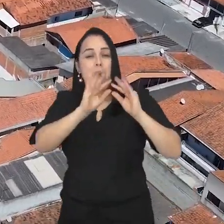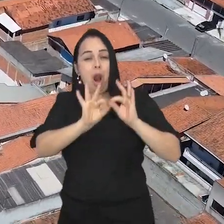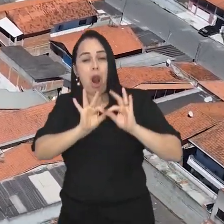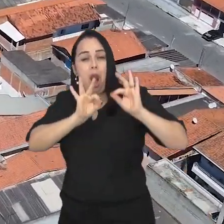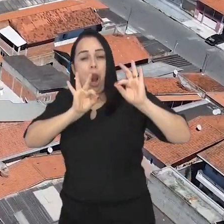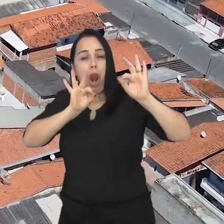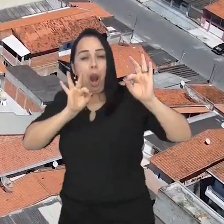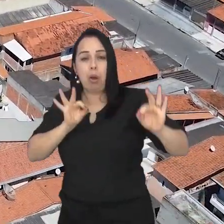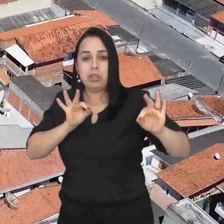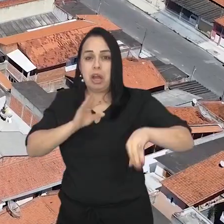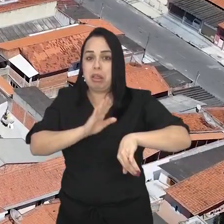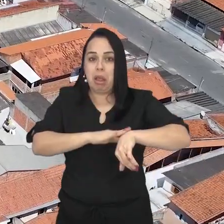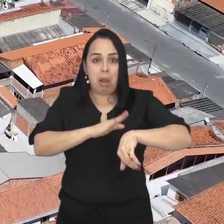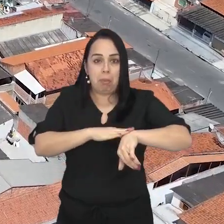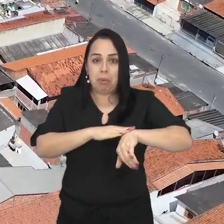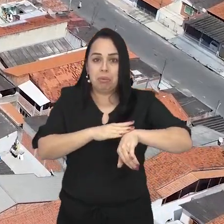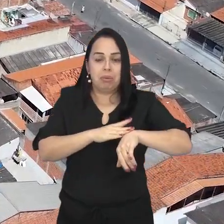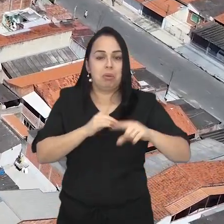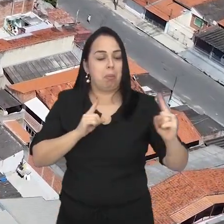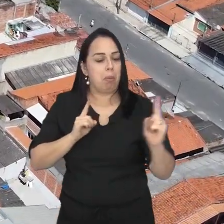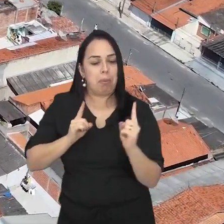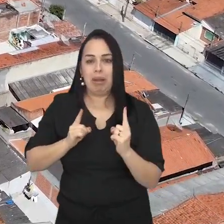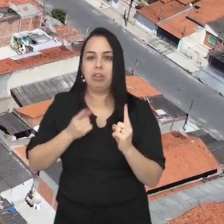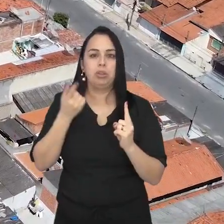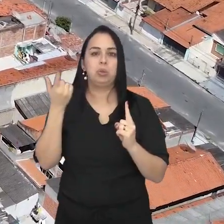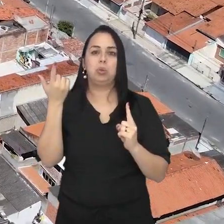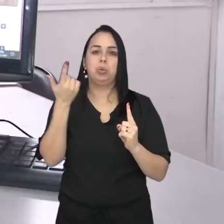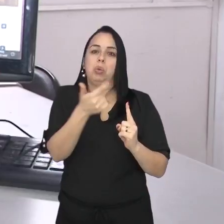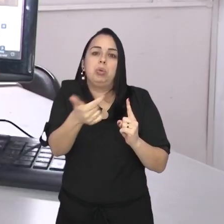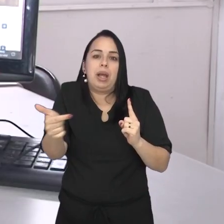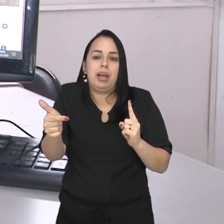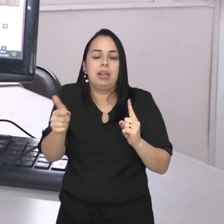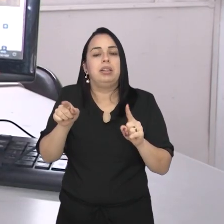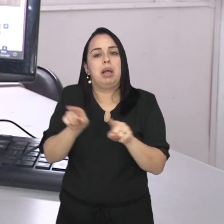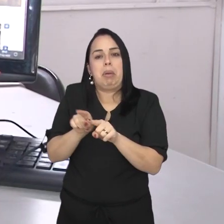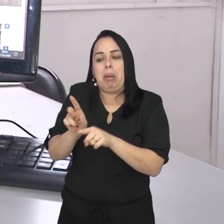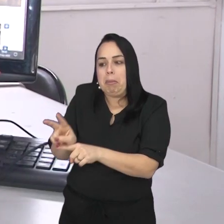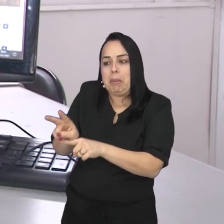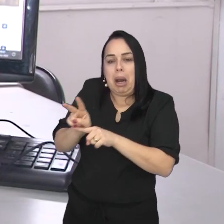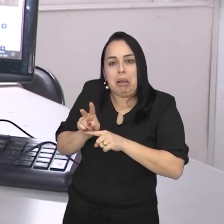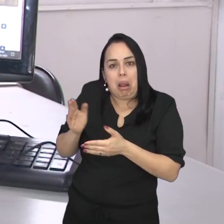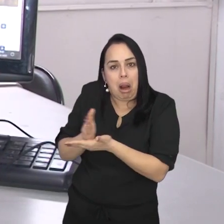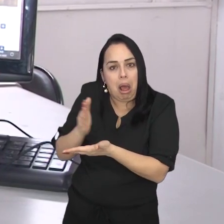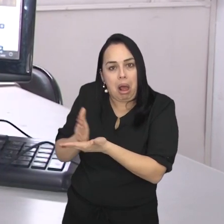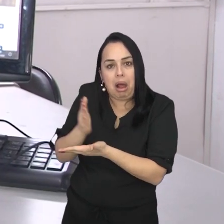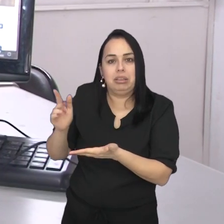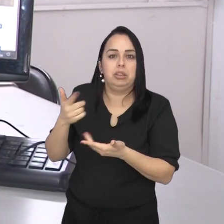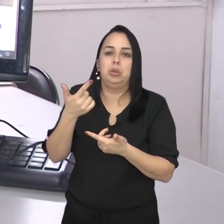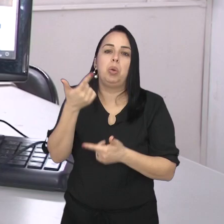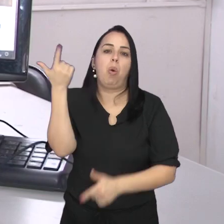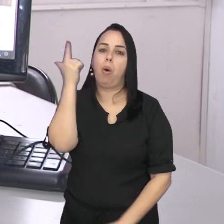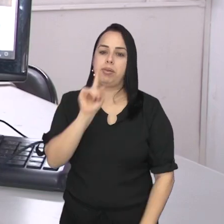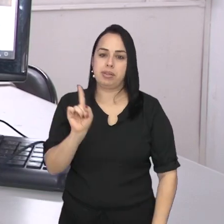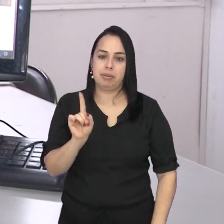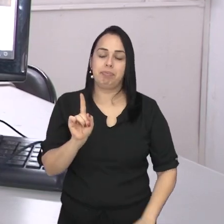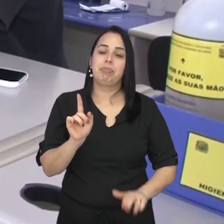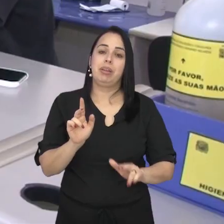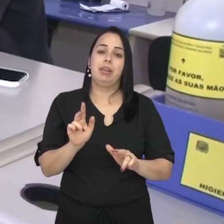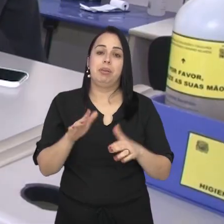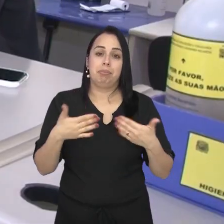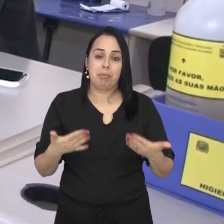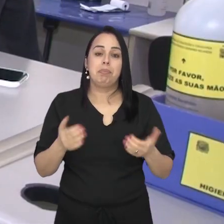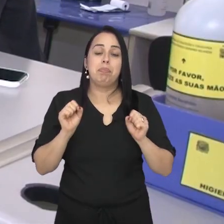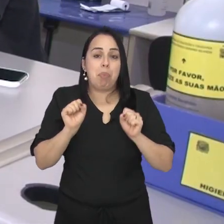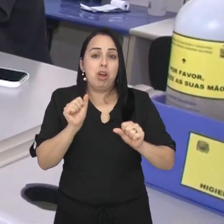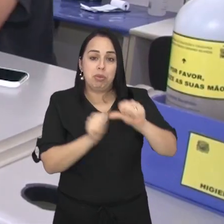bibliotecas muitas vezes não tem tempo para adequar a rotina e conseguir alugar um livro nos horários de expediente.